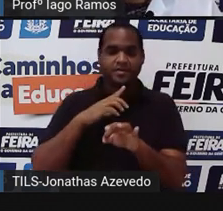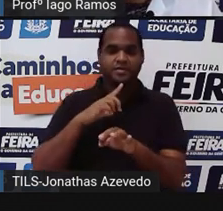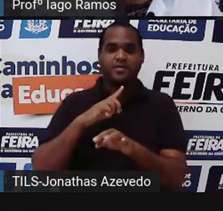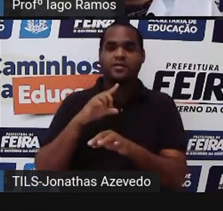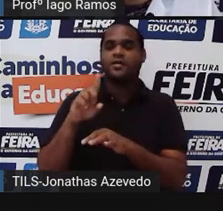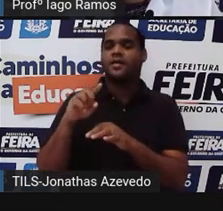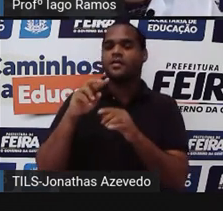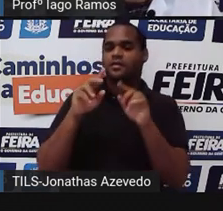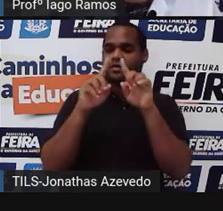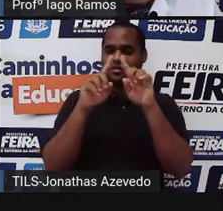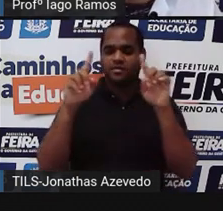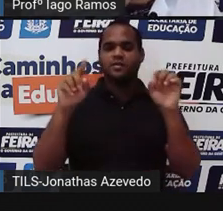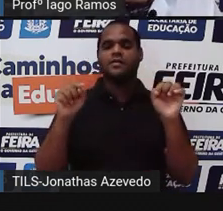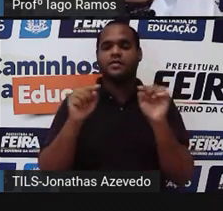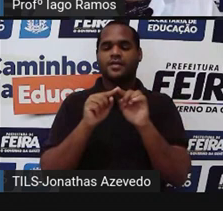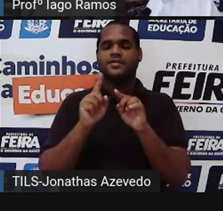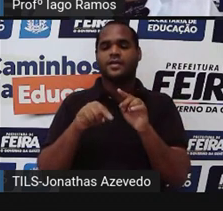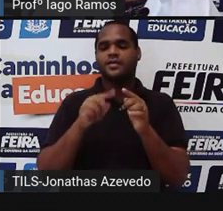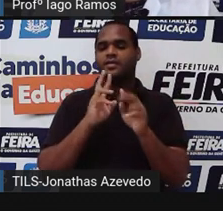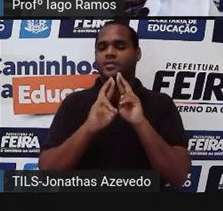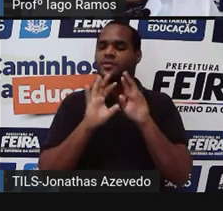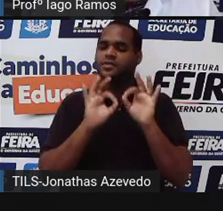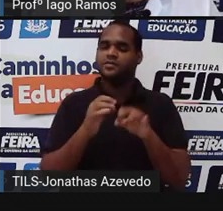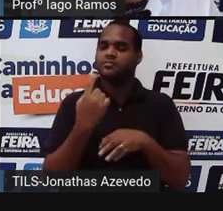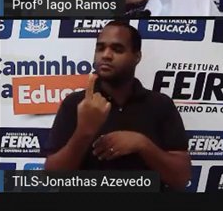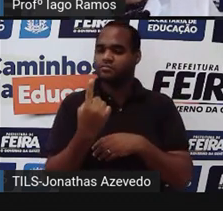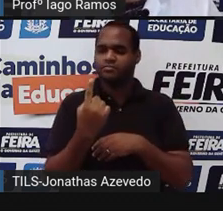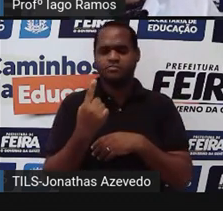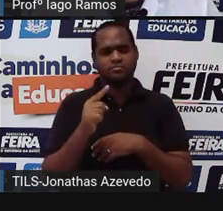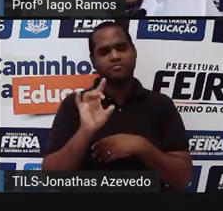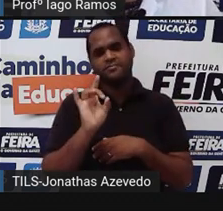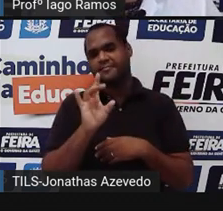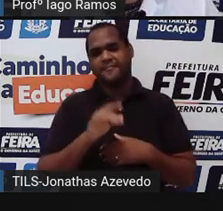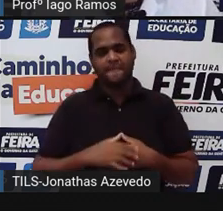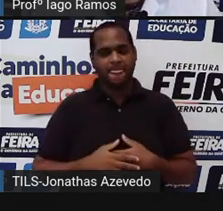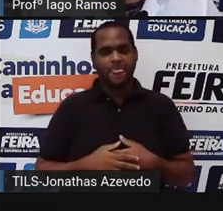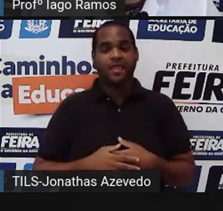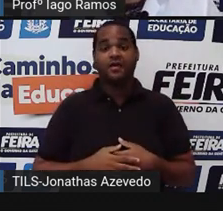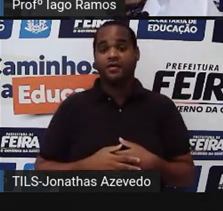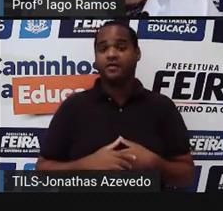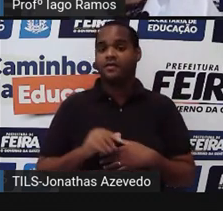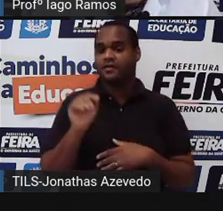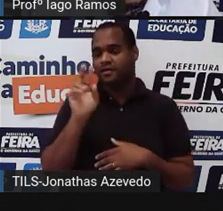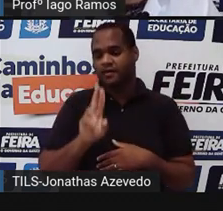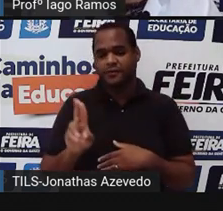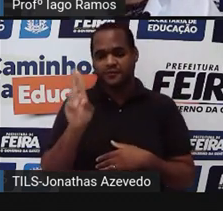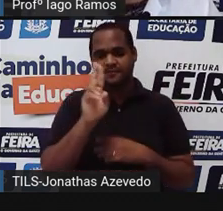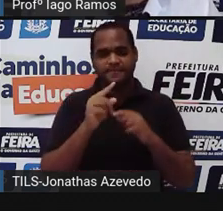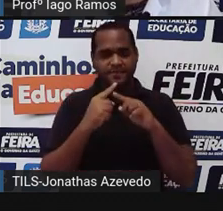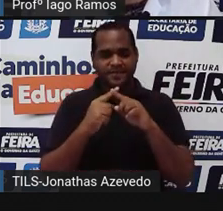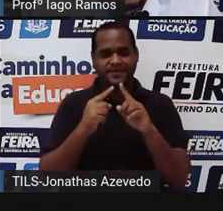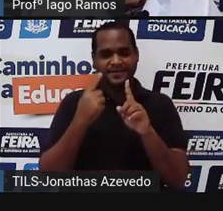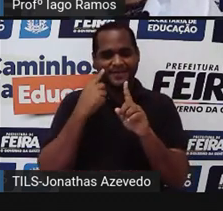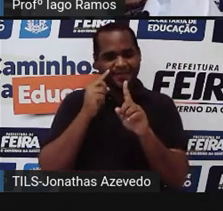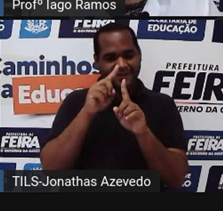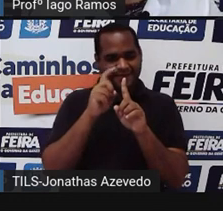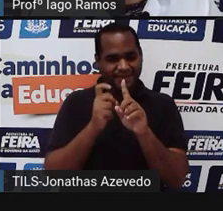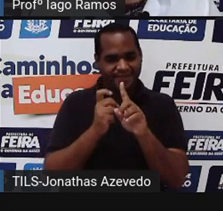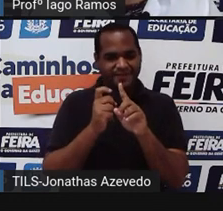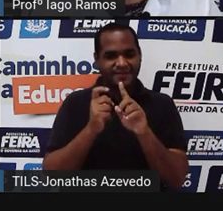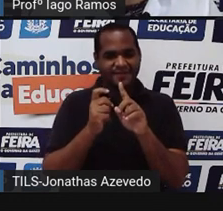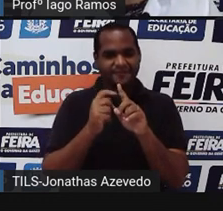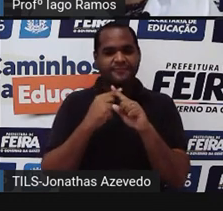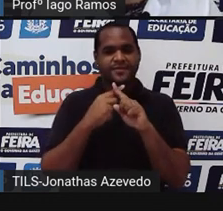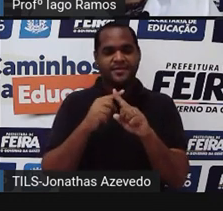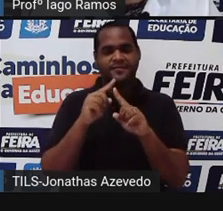termo quadrático for 1, certo? Eu uso esse x com uma aspazinha e esse